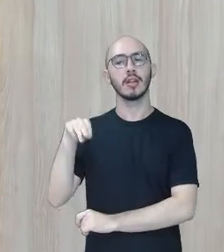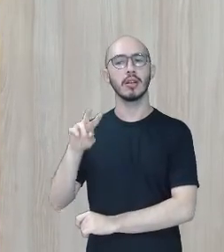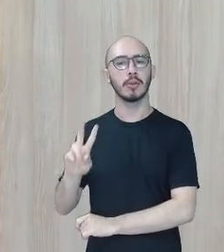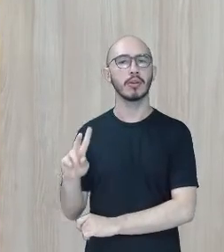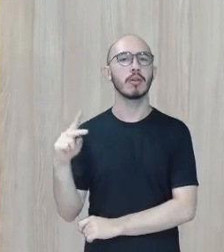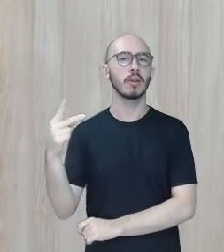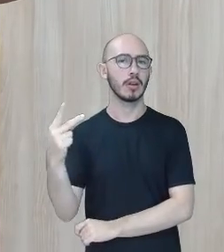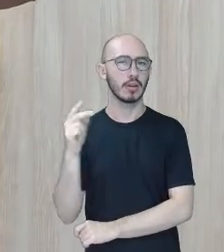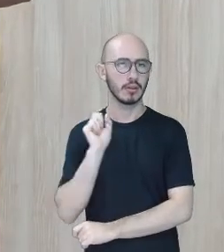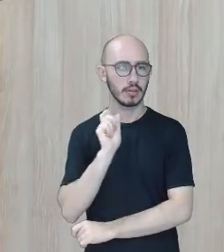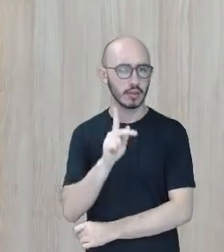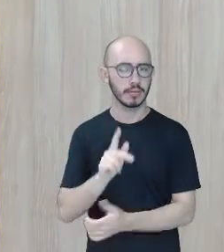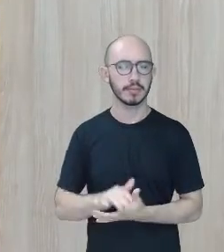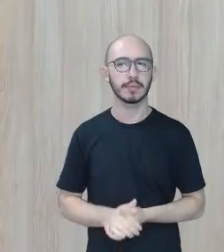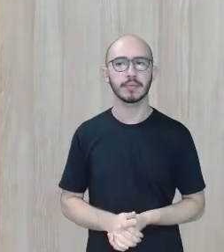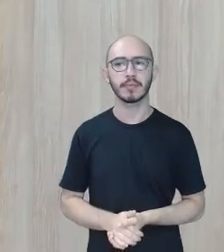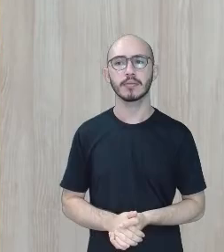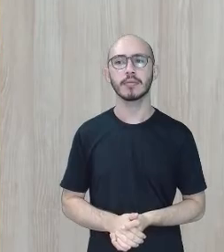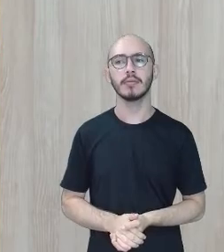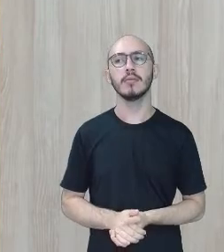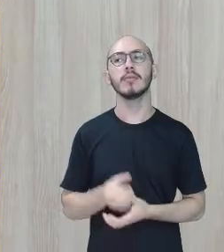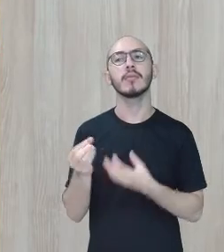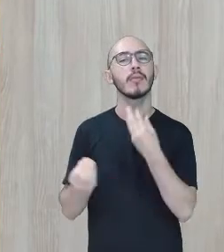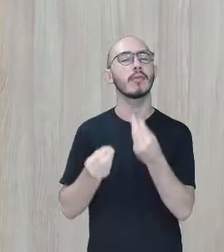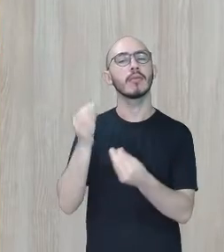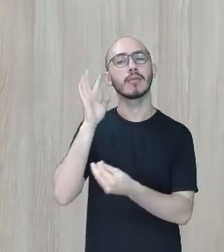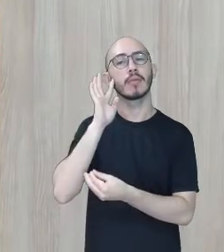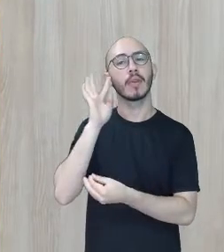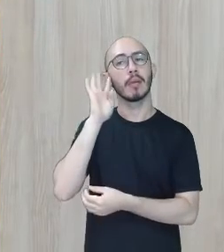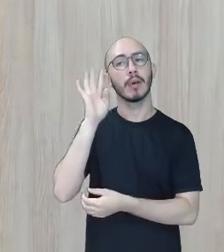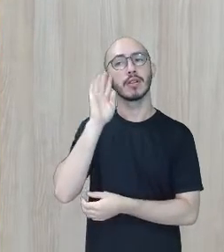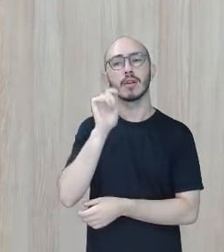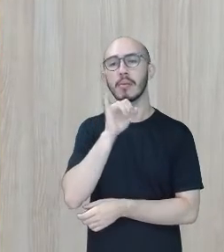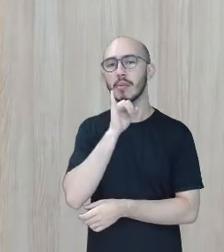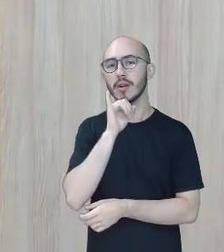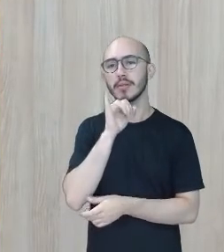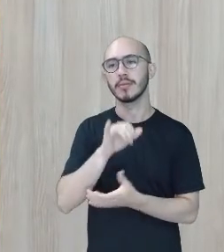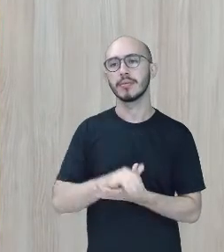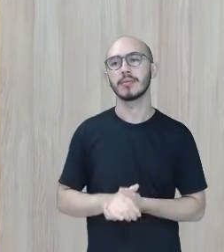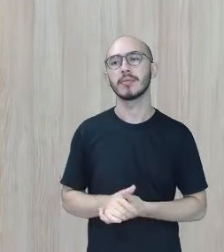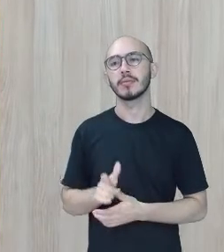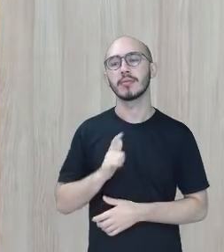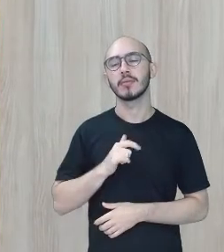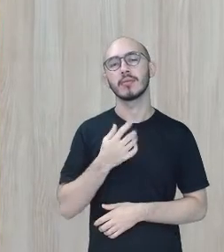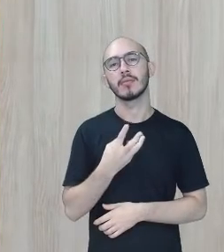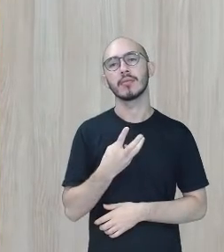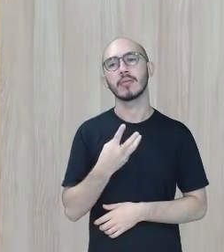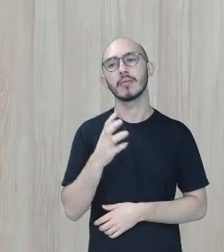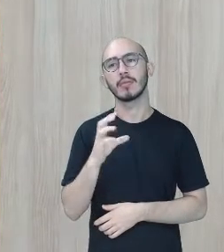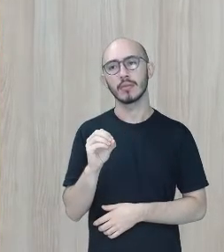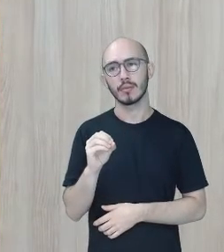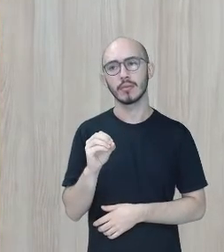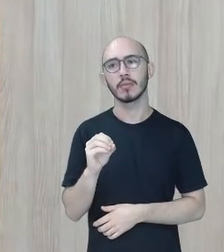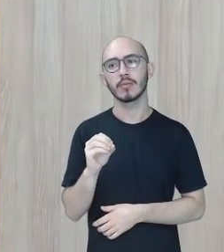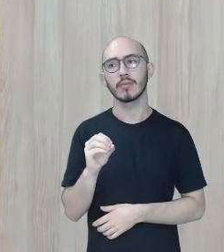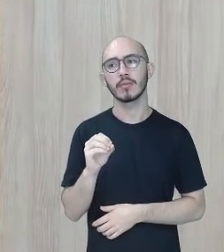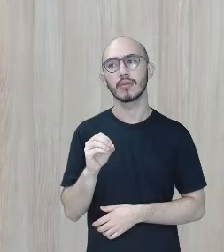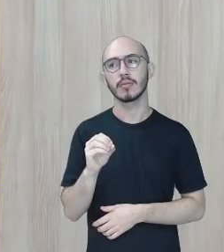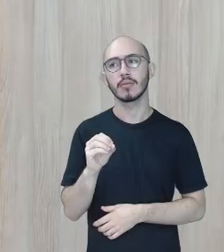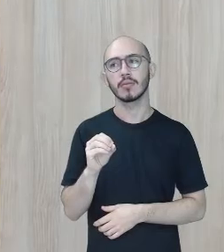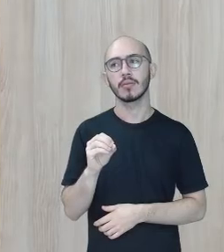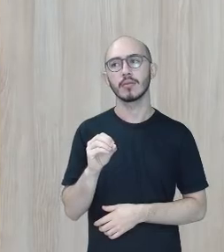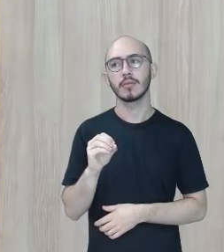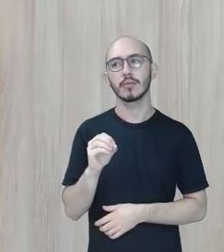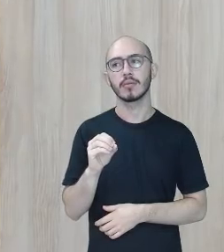quadrado, certo? Agora, Pedro, imagina que tivesse aqui 40 centímetros, aqui não fosse 30